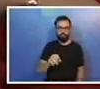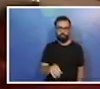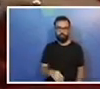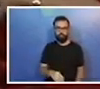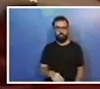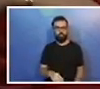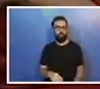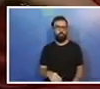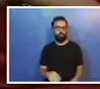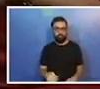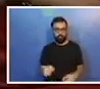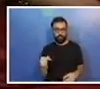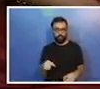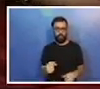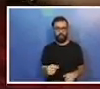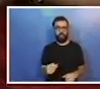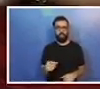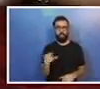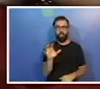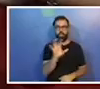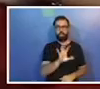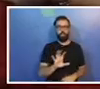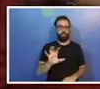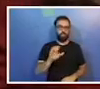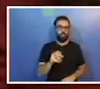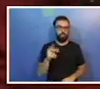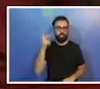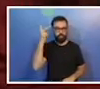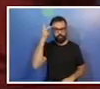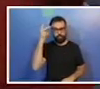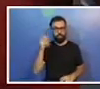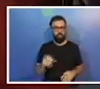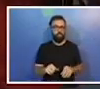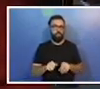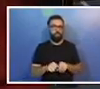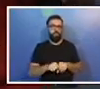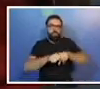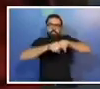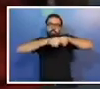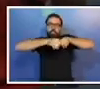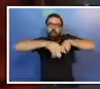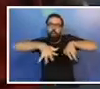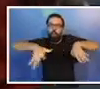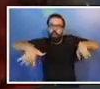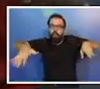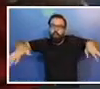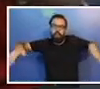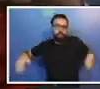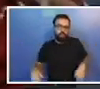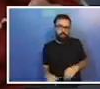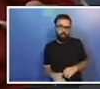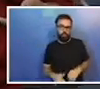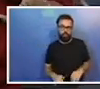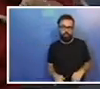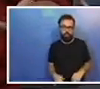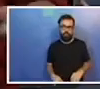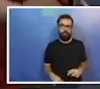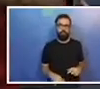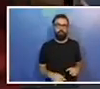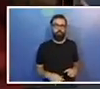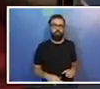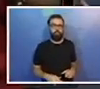região Sudeste, ele cresceu demais, ele encontrou com outros micos que estavam